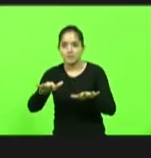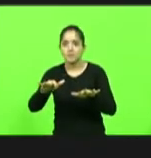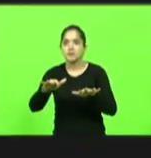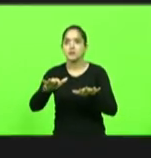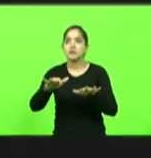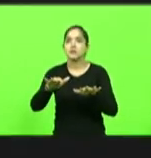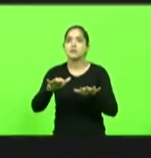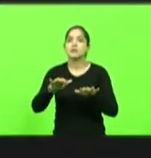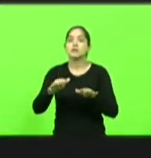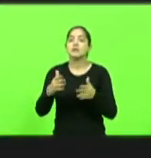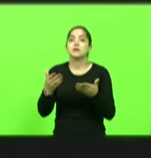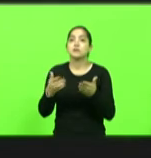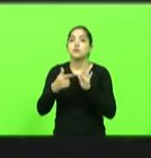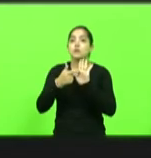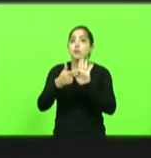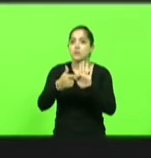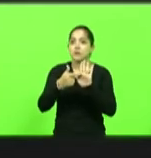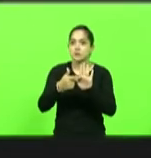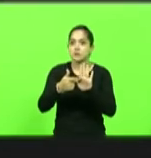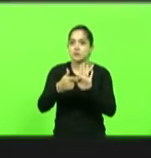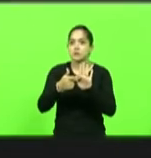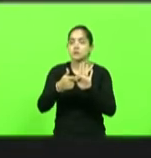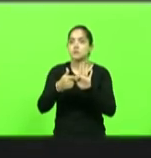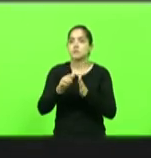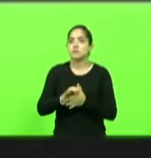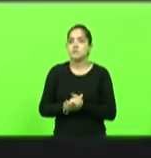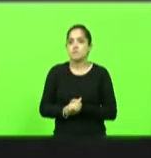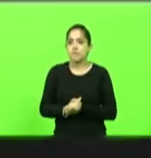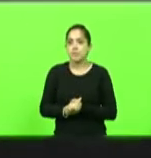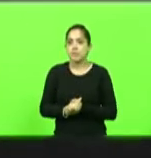mais claro. Sim.